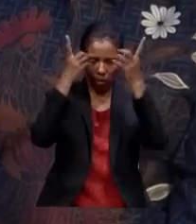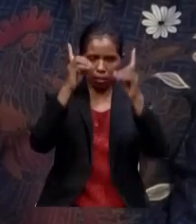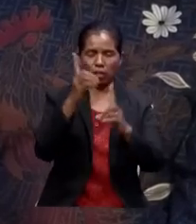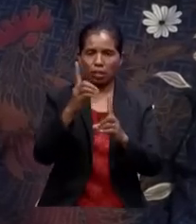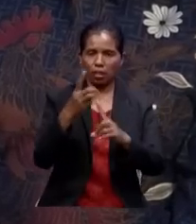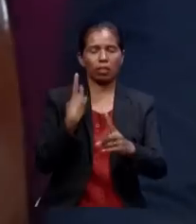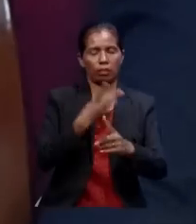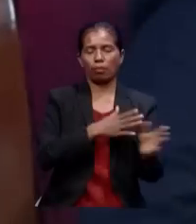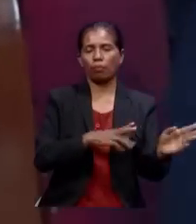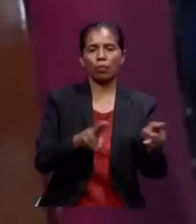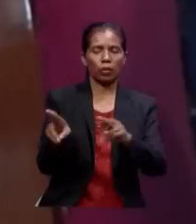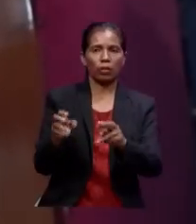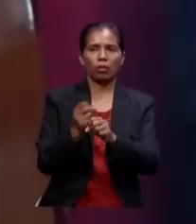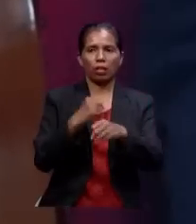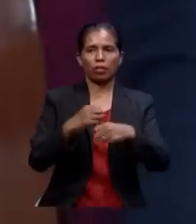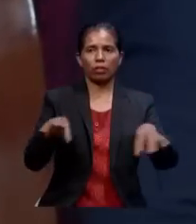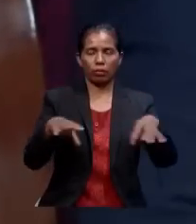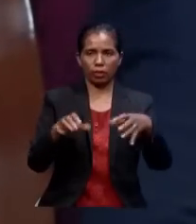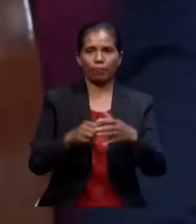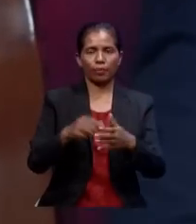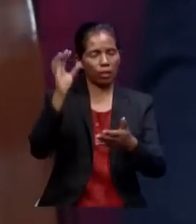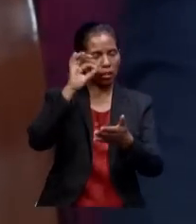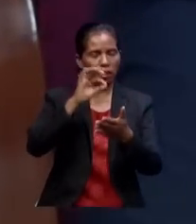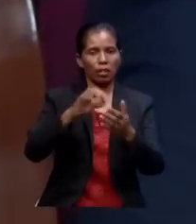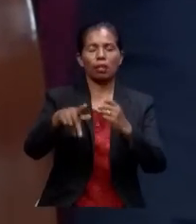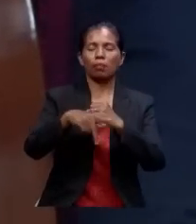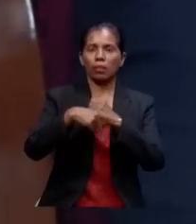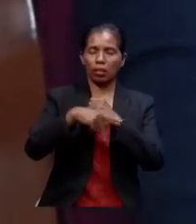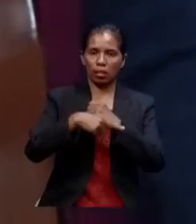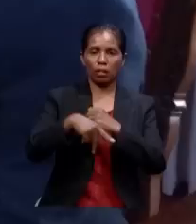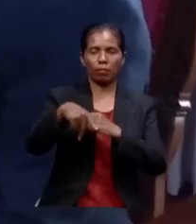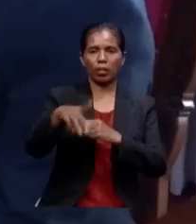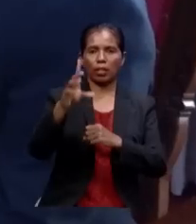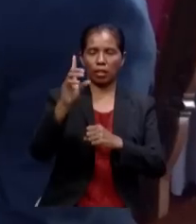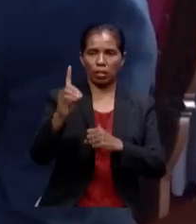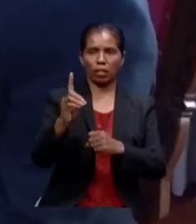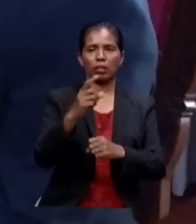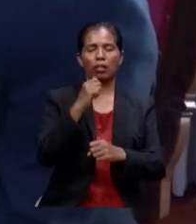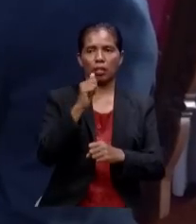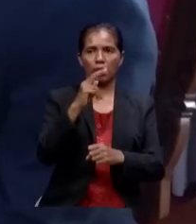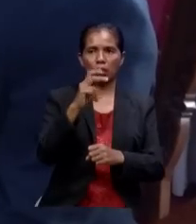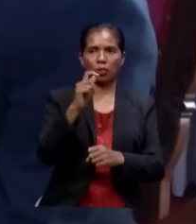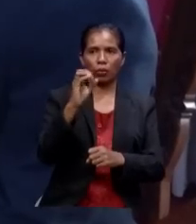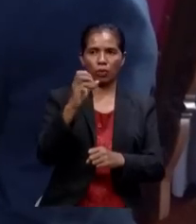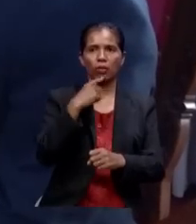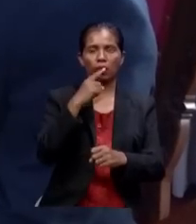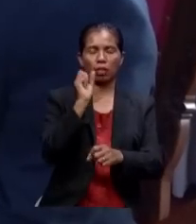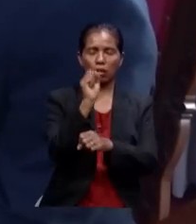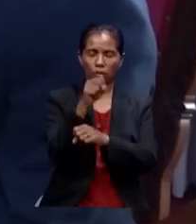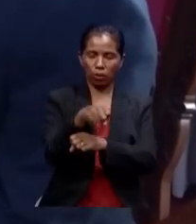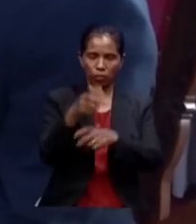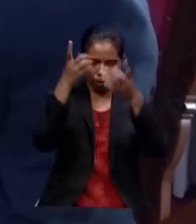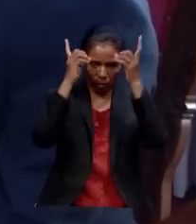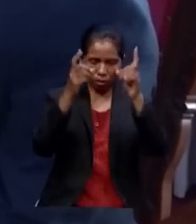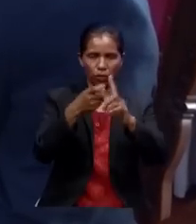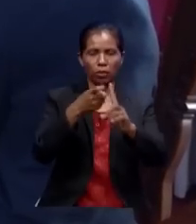bele halo servisu. Nunemo, secretário-geral Partido Democrático, Antônio da Conceição Calohan, hakruk ba decisão hose